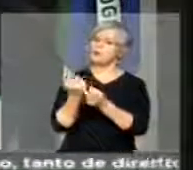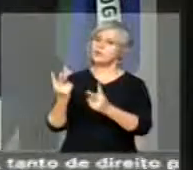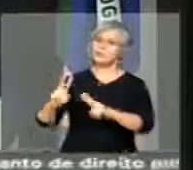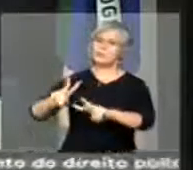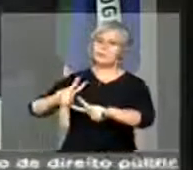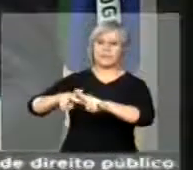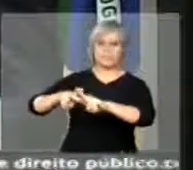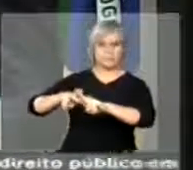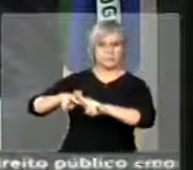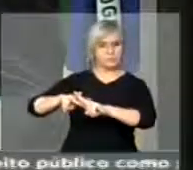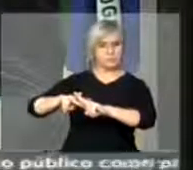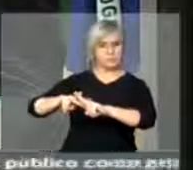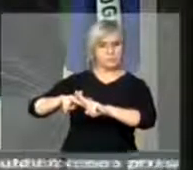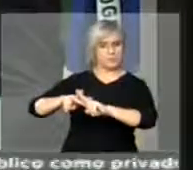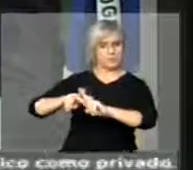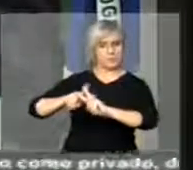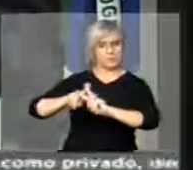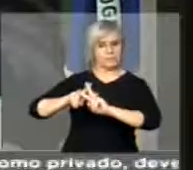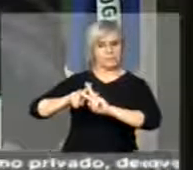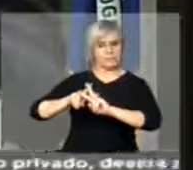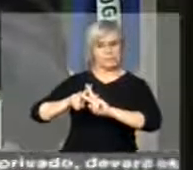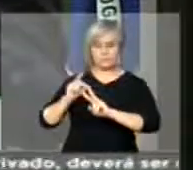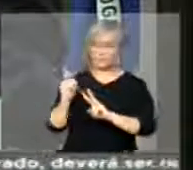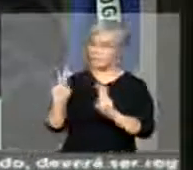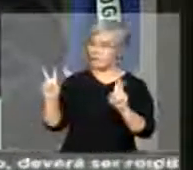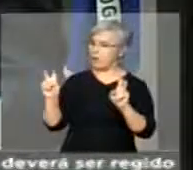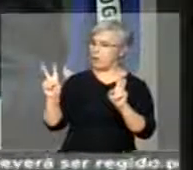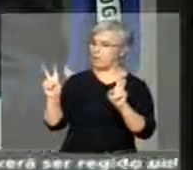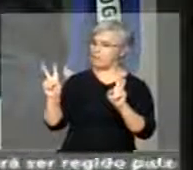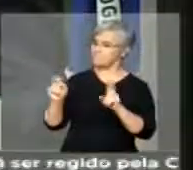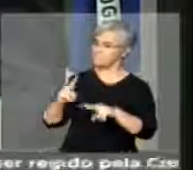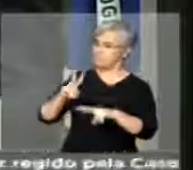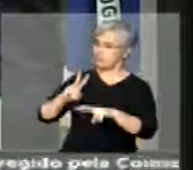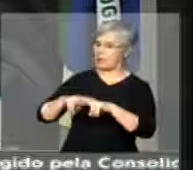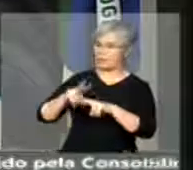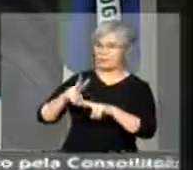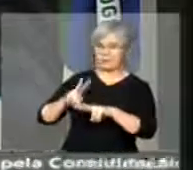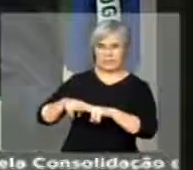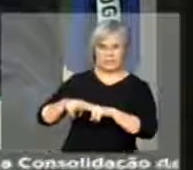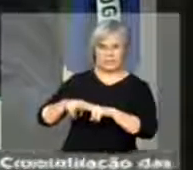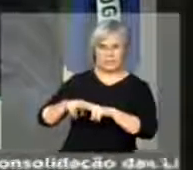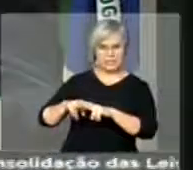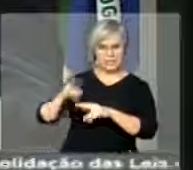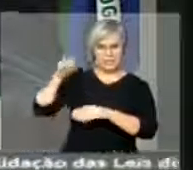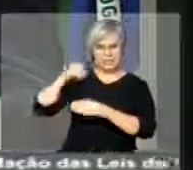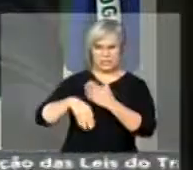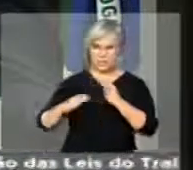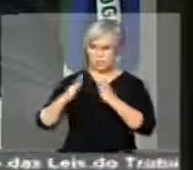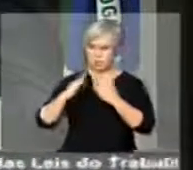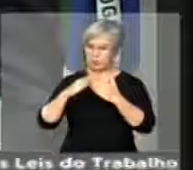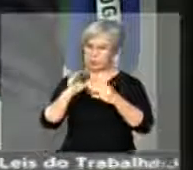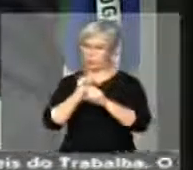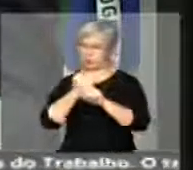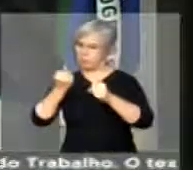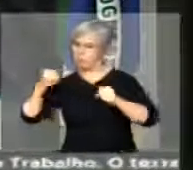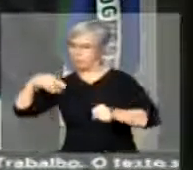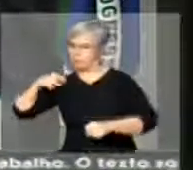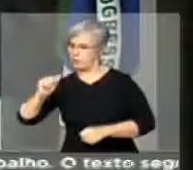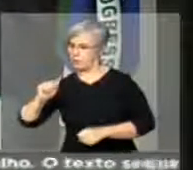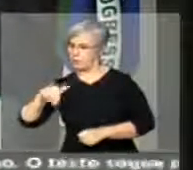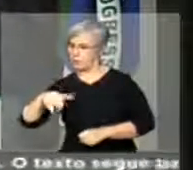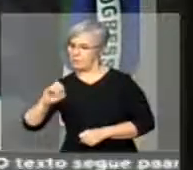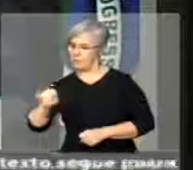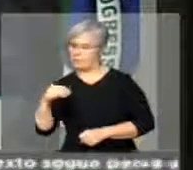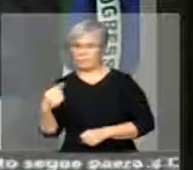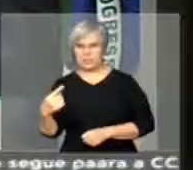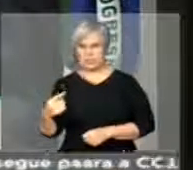numa cadeia, entre aspas, que na verdade é uma mansão de luxo em Fortaleza, sua terra